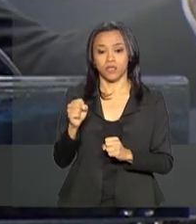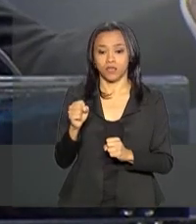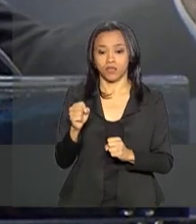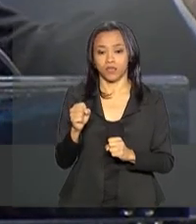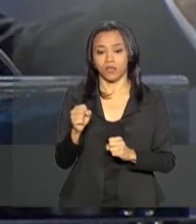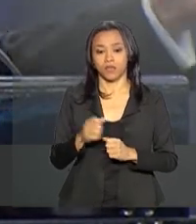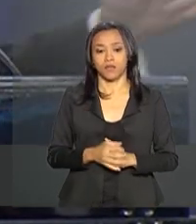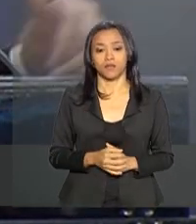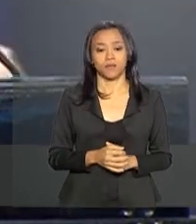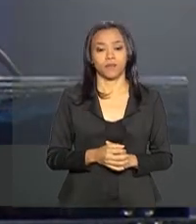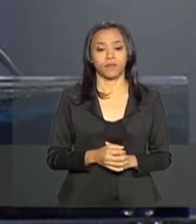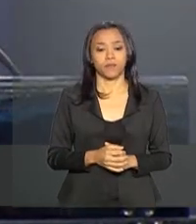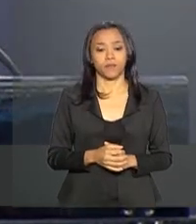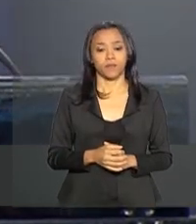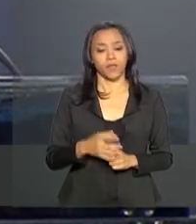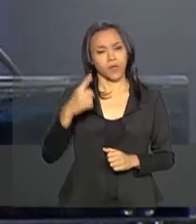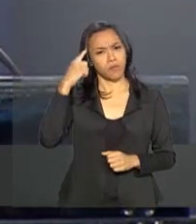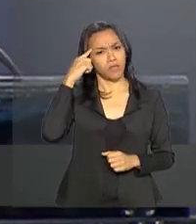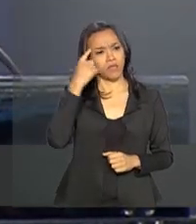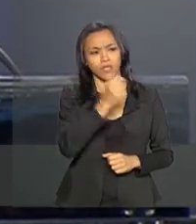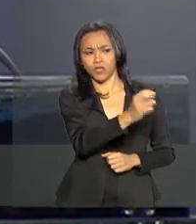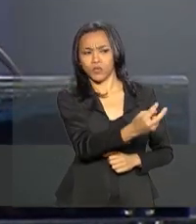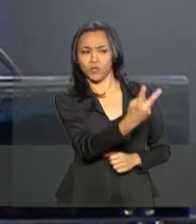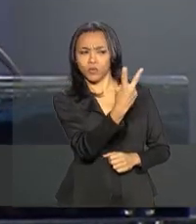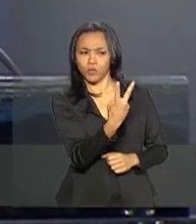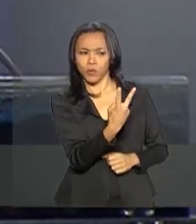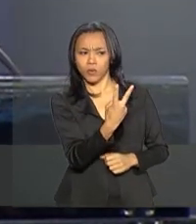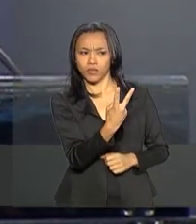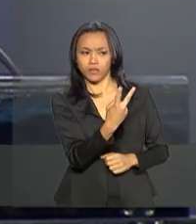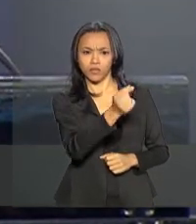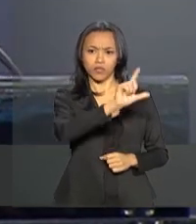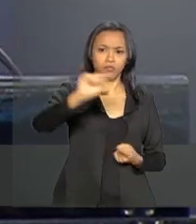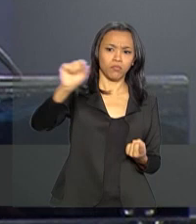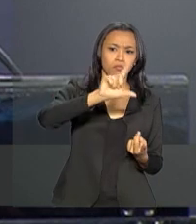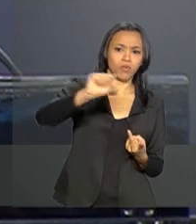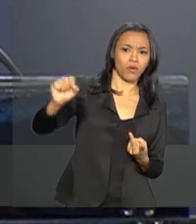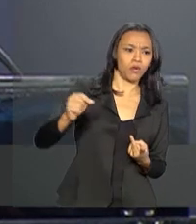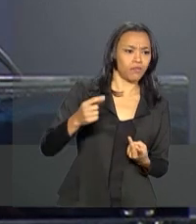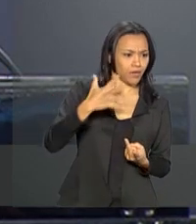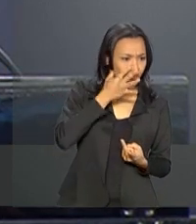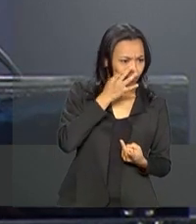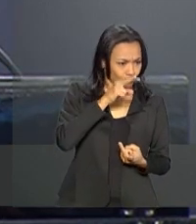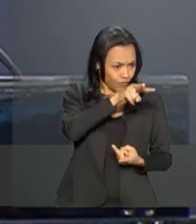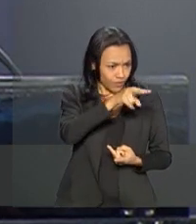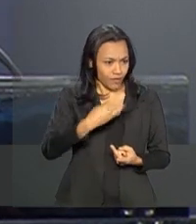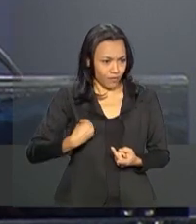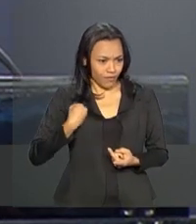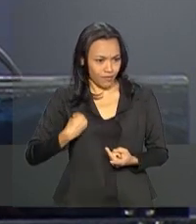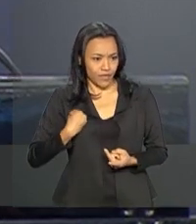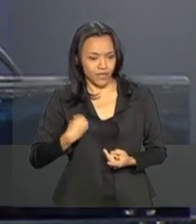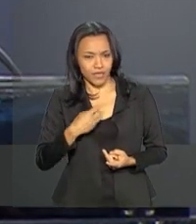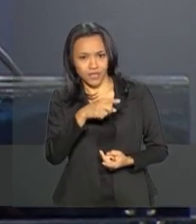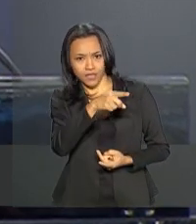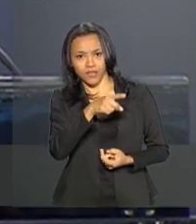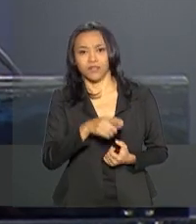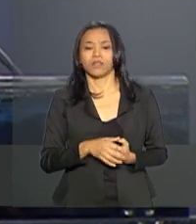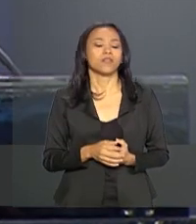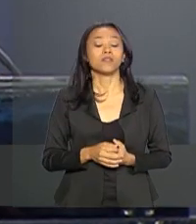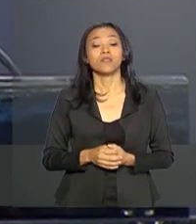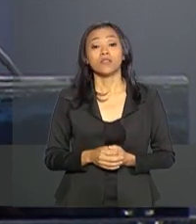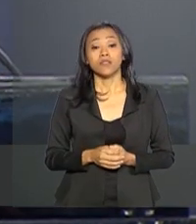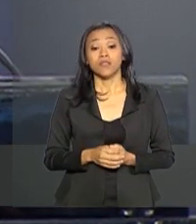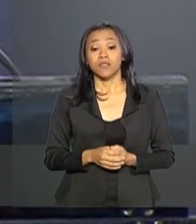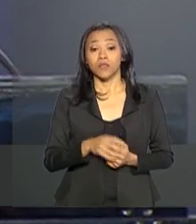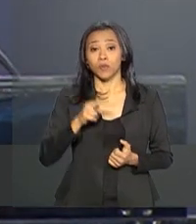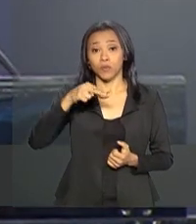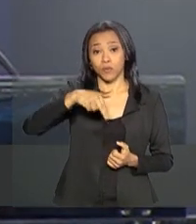Pensei que o Mauro Lopes e o Nilton Cardoso Júnior tinham ido embora, mas estão presentes, não é? E o